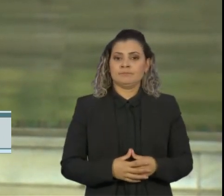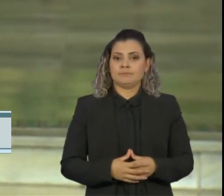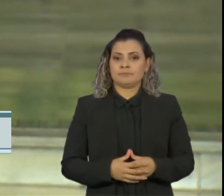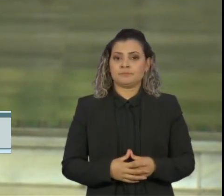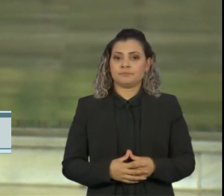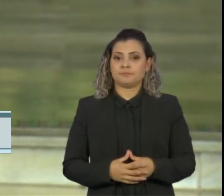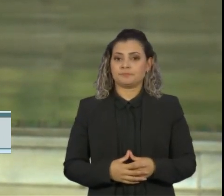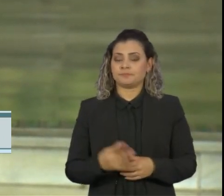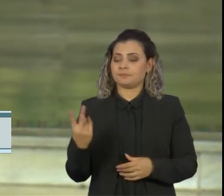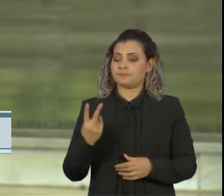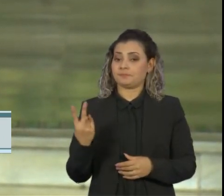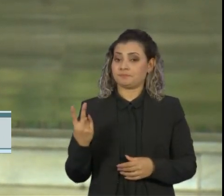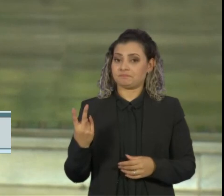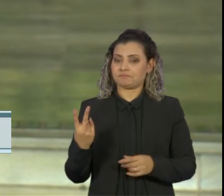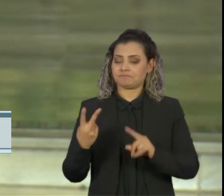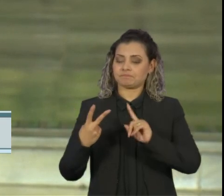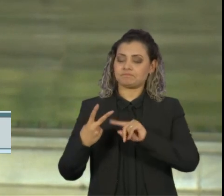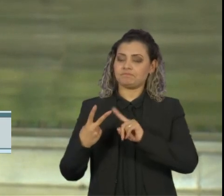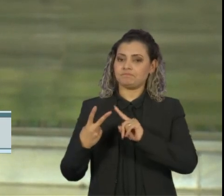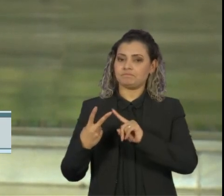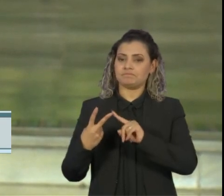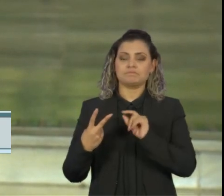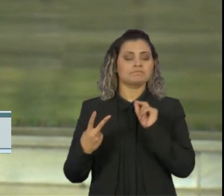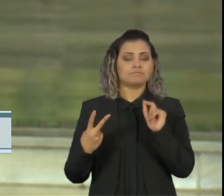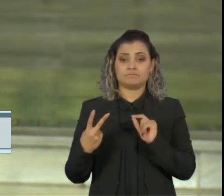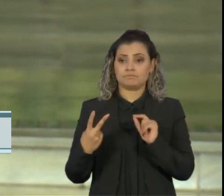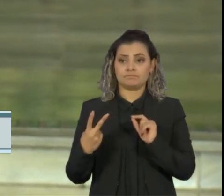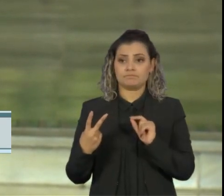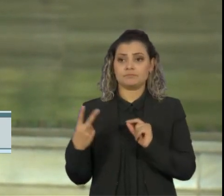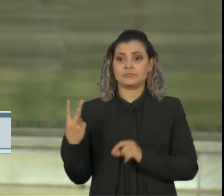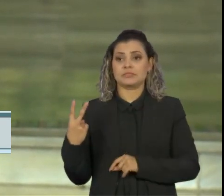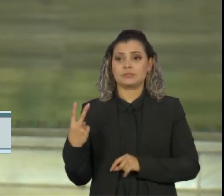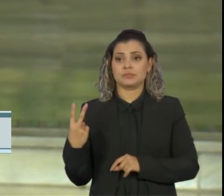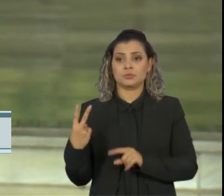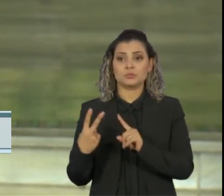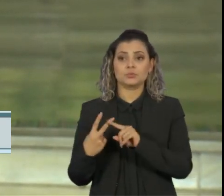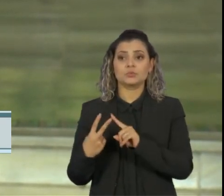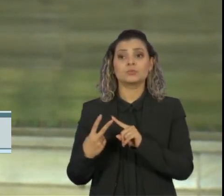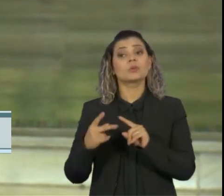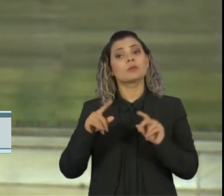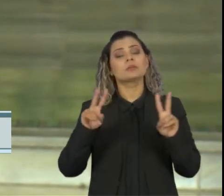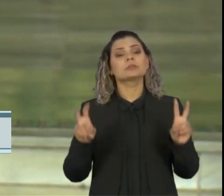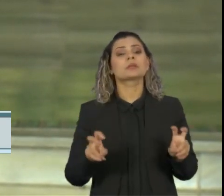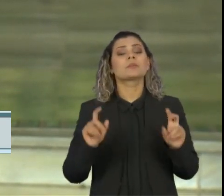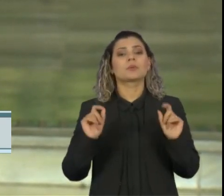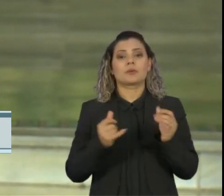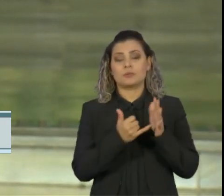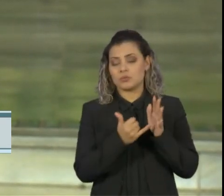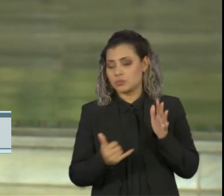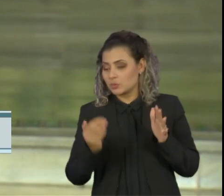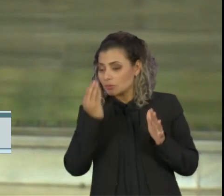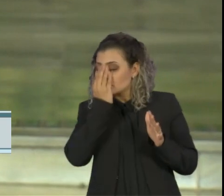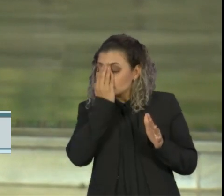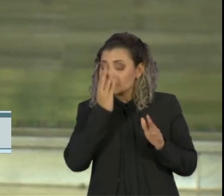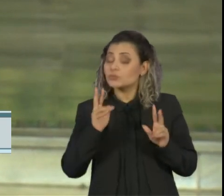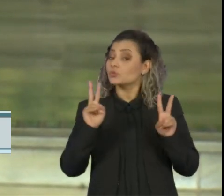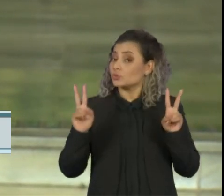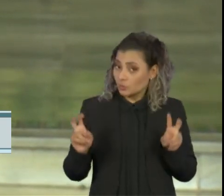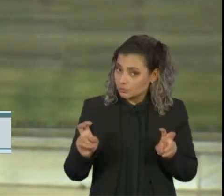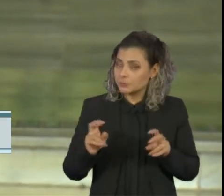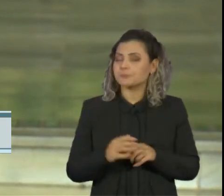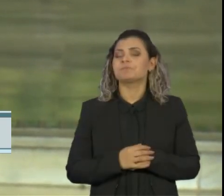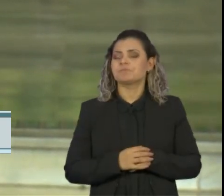A segunda mensagem é uma mensagem positiva sobre respiradores.